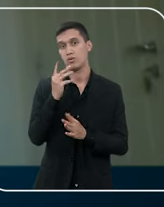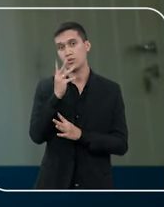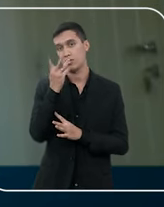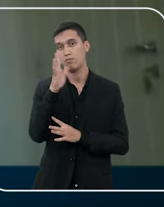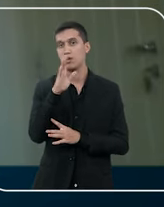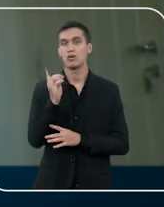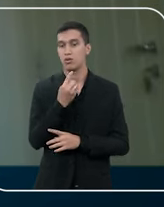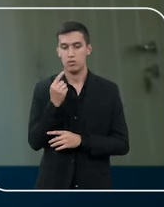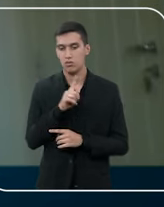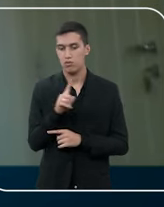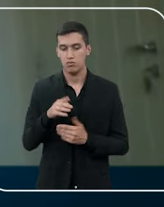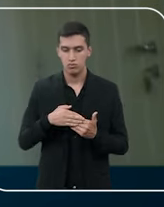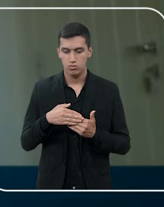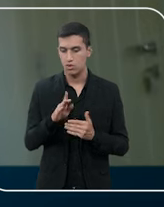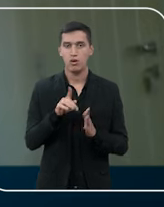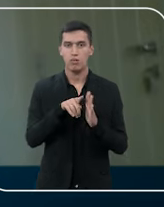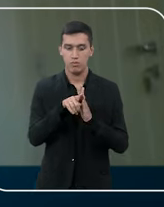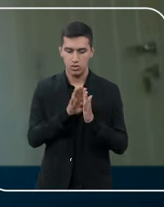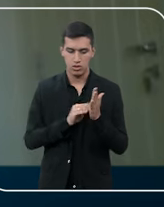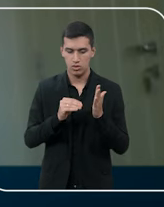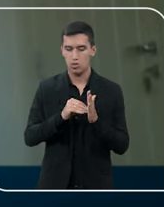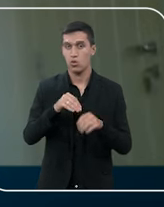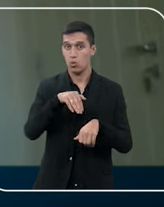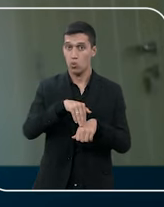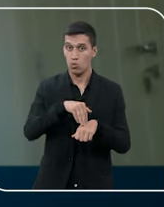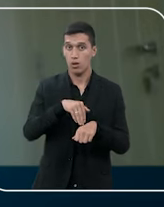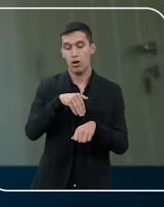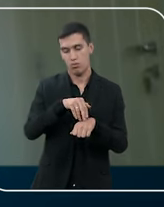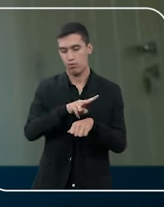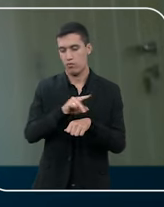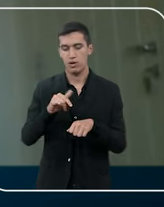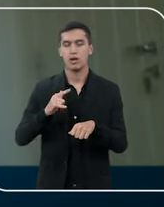não vamos aferir a culpa ali. A culpa